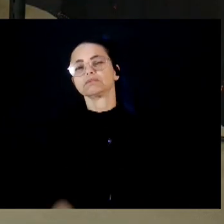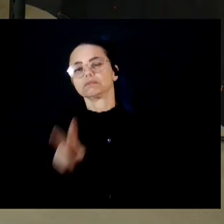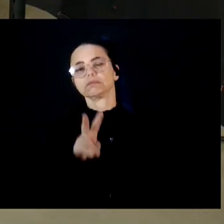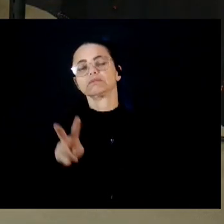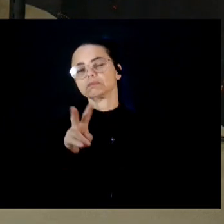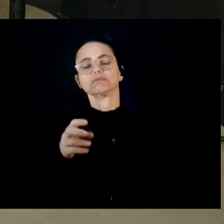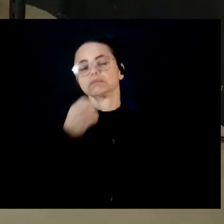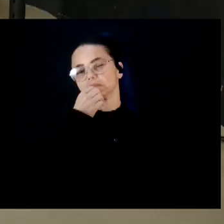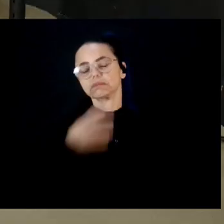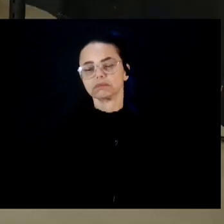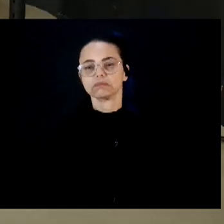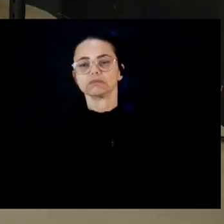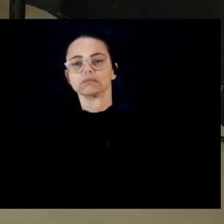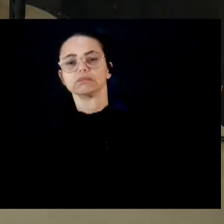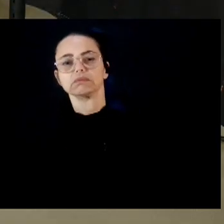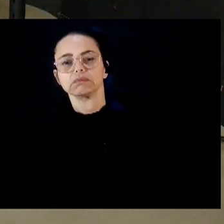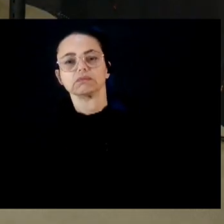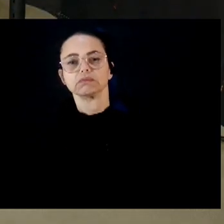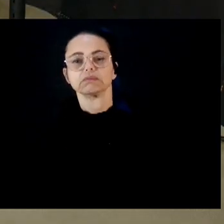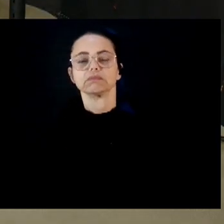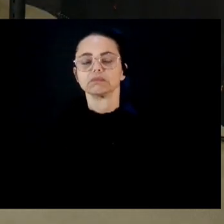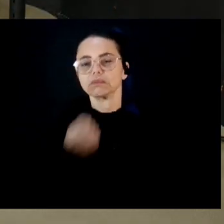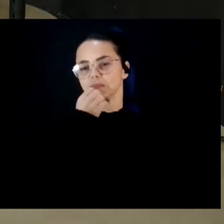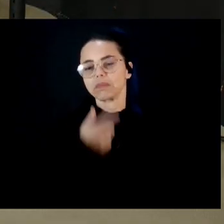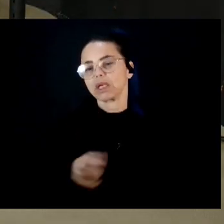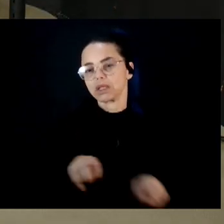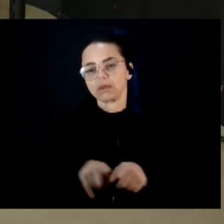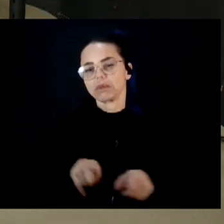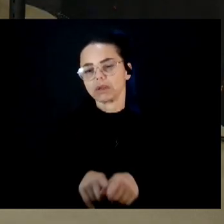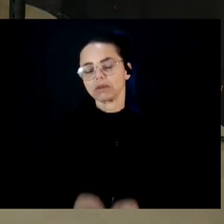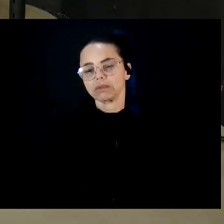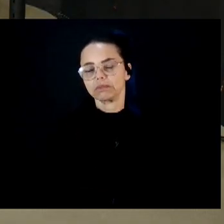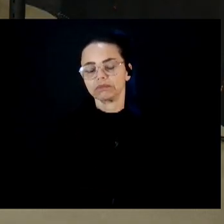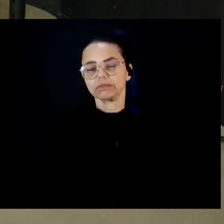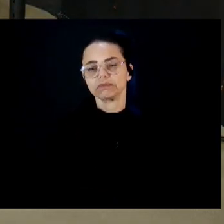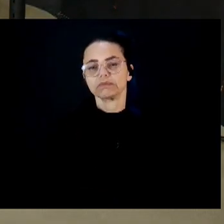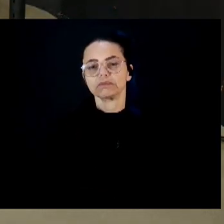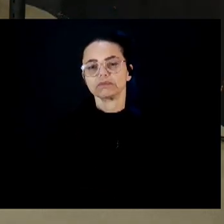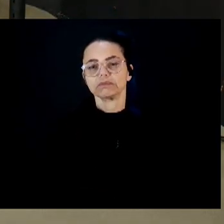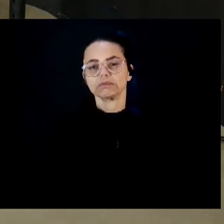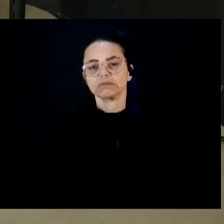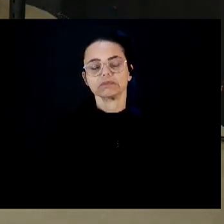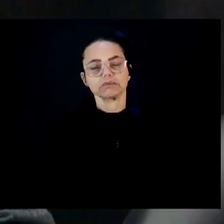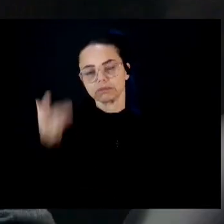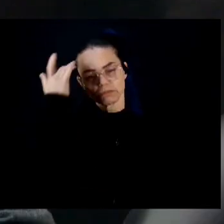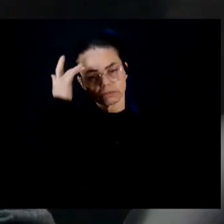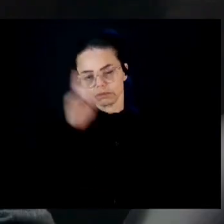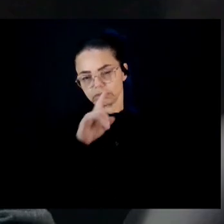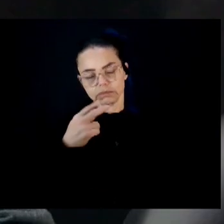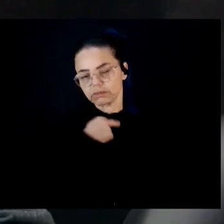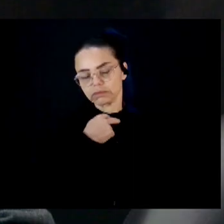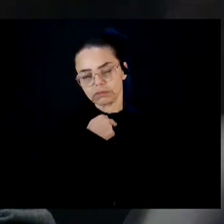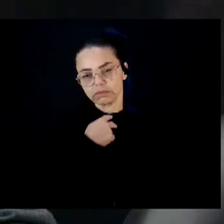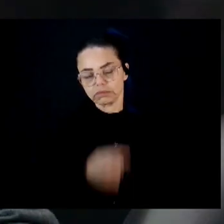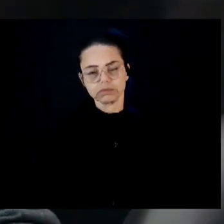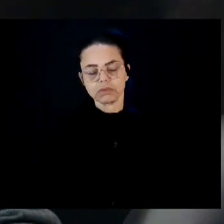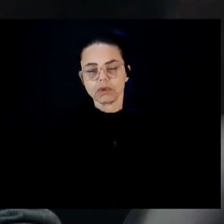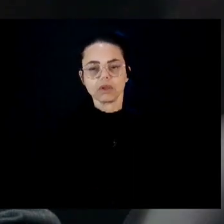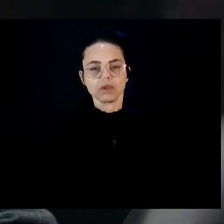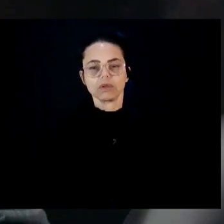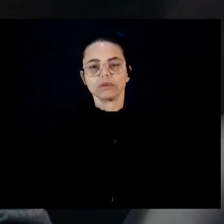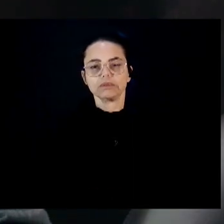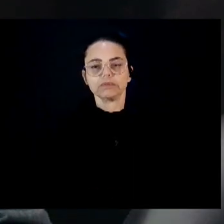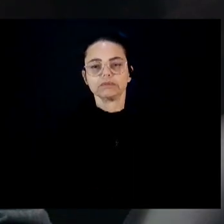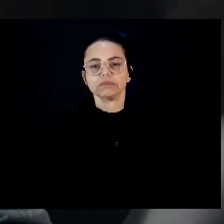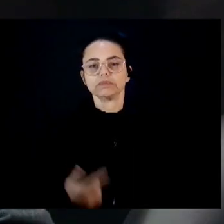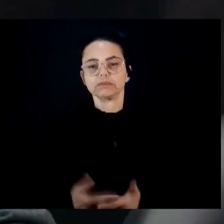não fizer bem, mal, não faz. Uhum. Isso não se aplica, né? Não se aplica de maneira alguma. Eu costumo dizer para os